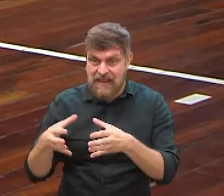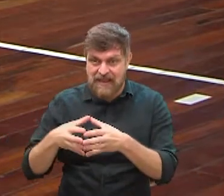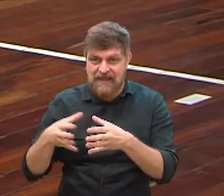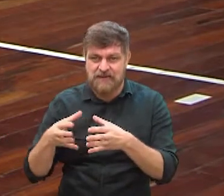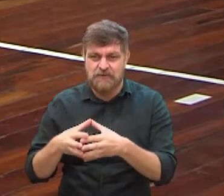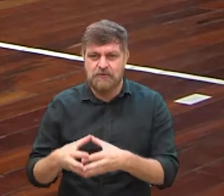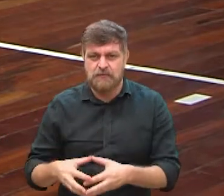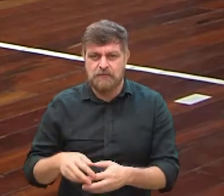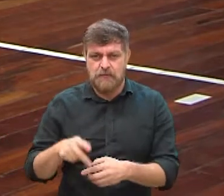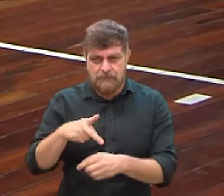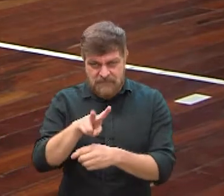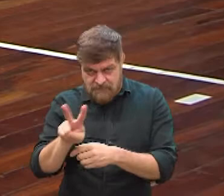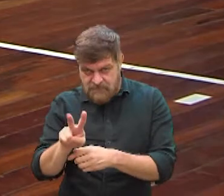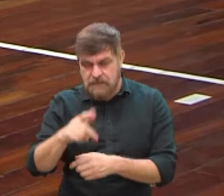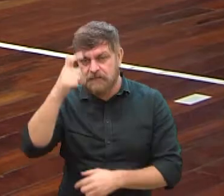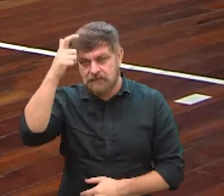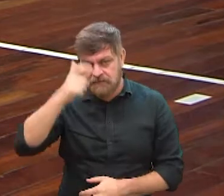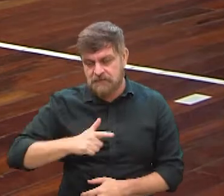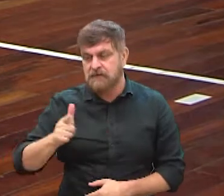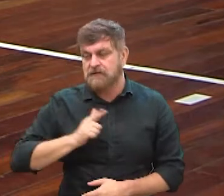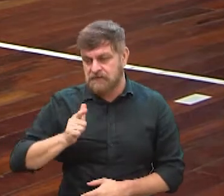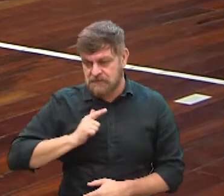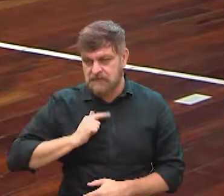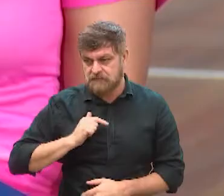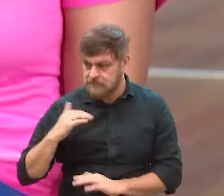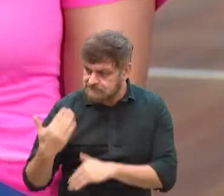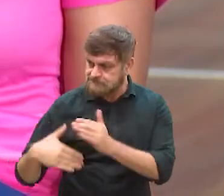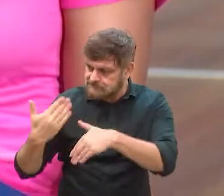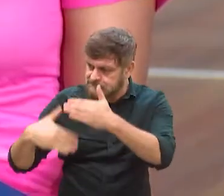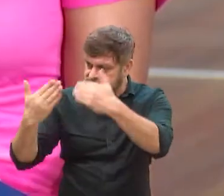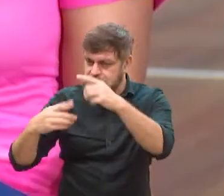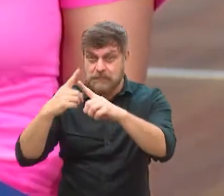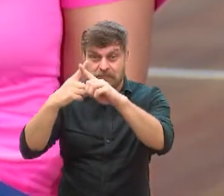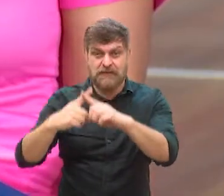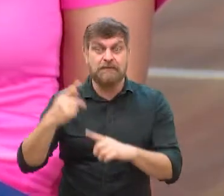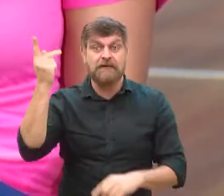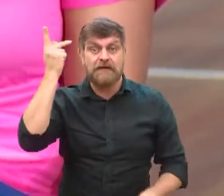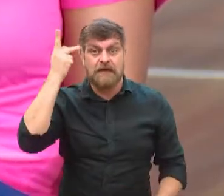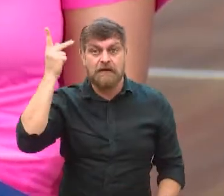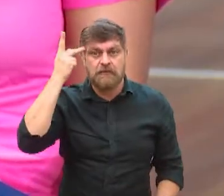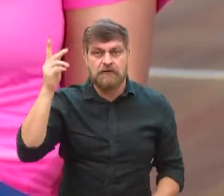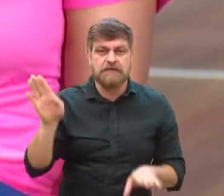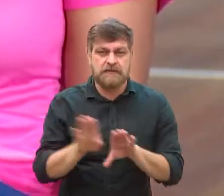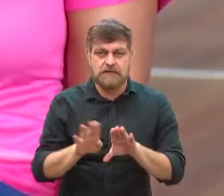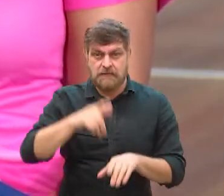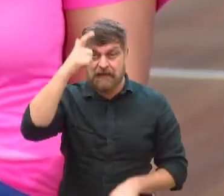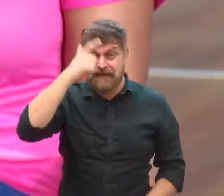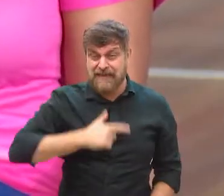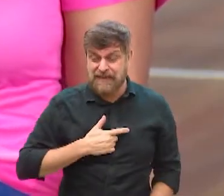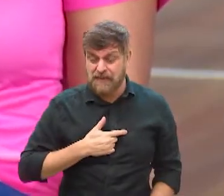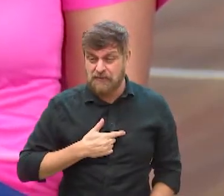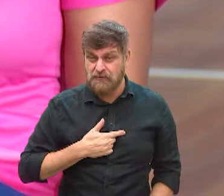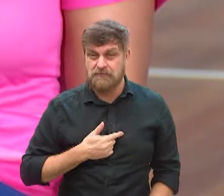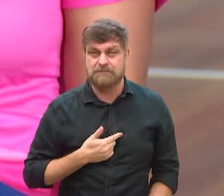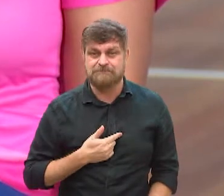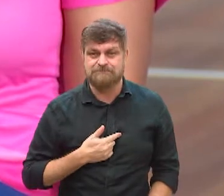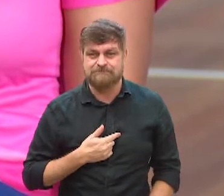Liga. Da Liga, a gente teve uma boa campanha no Campeonato Paulista também, eu fui